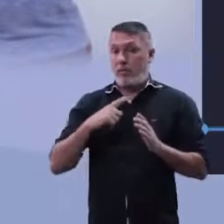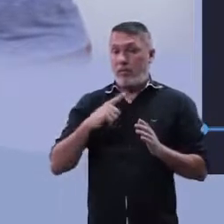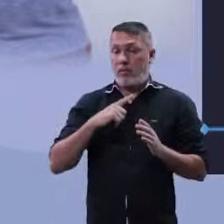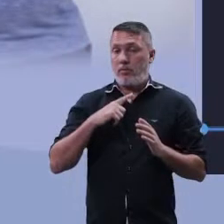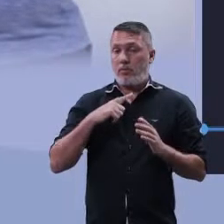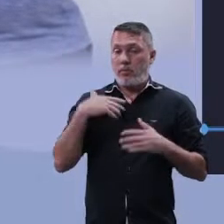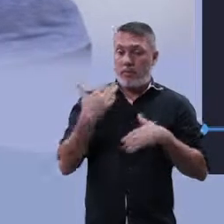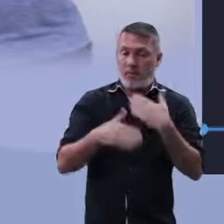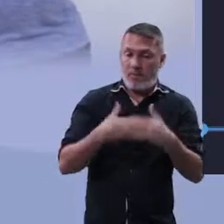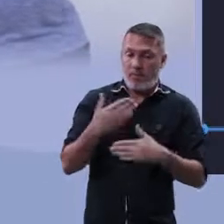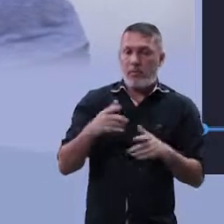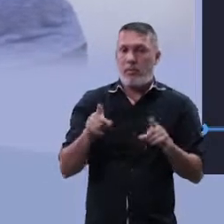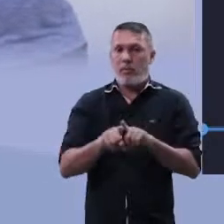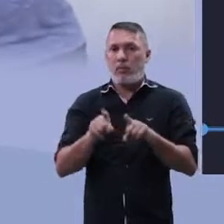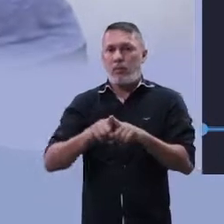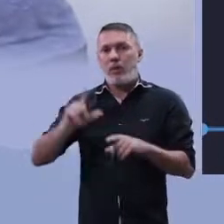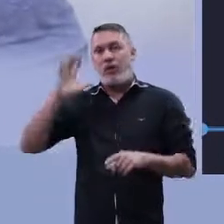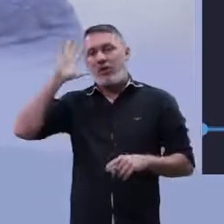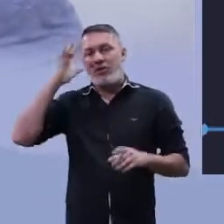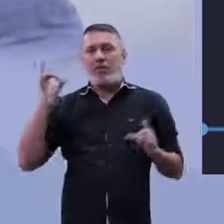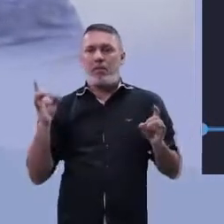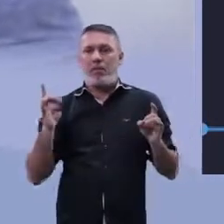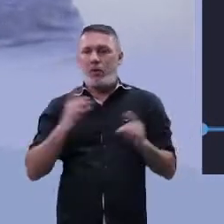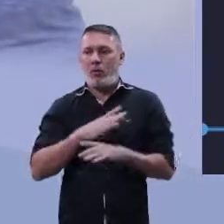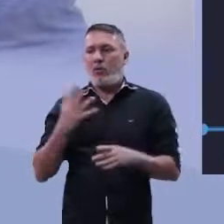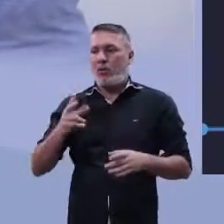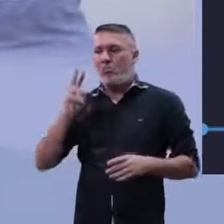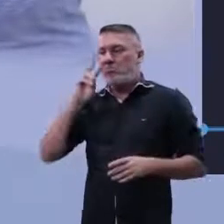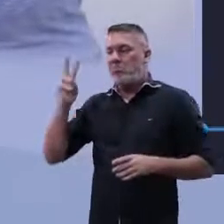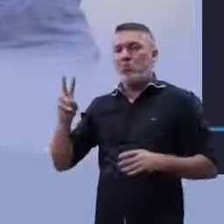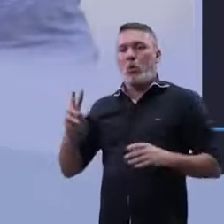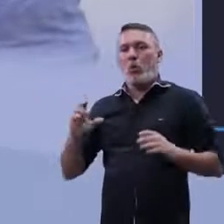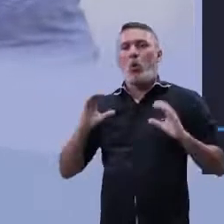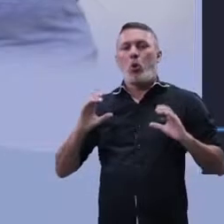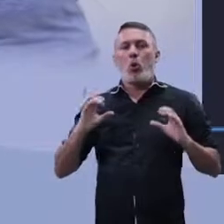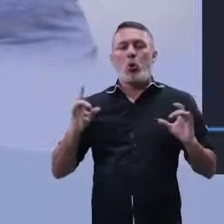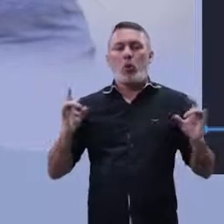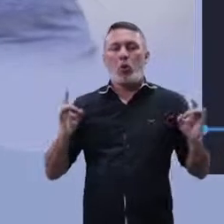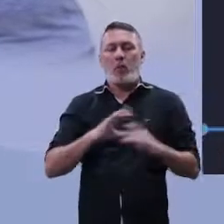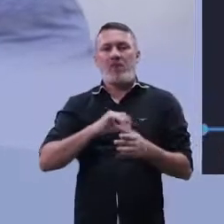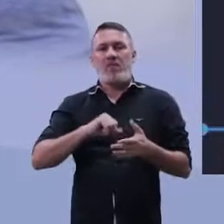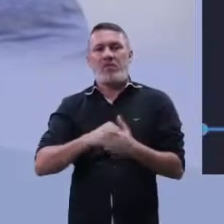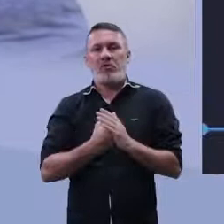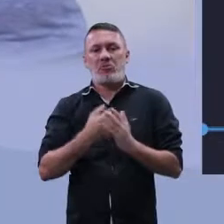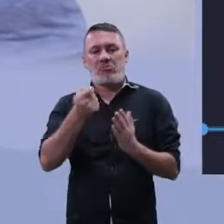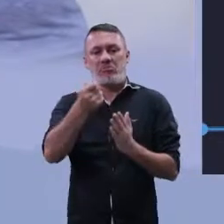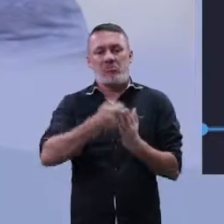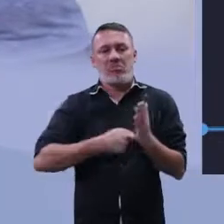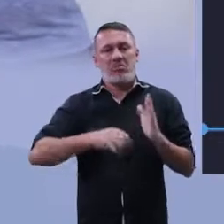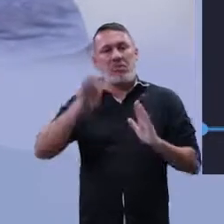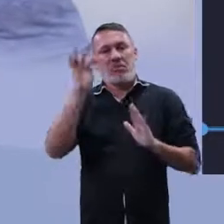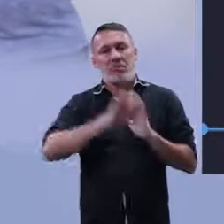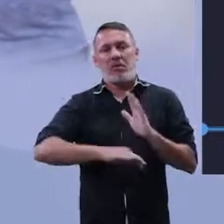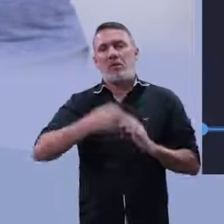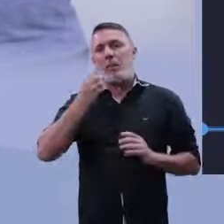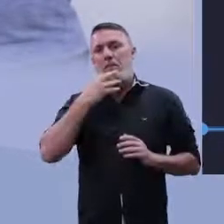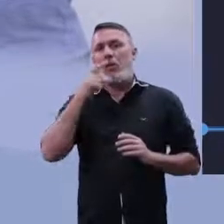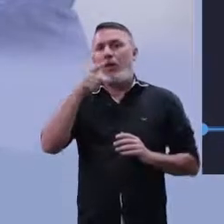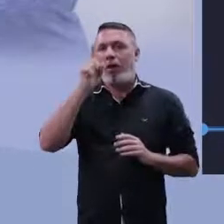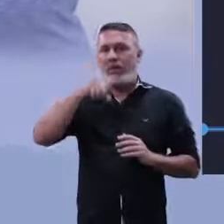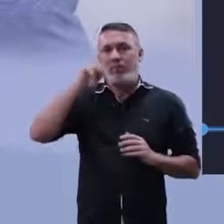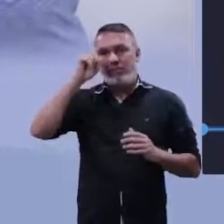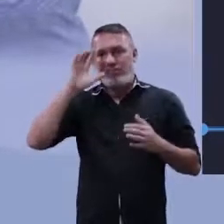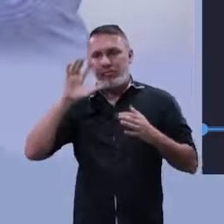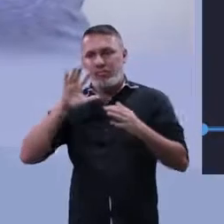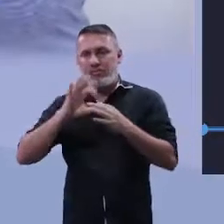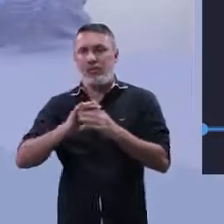no desenvolvimento e está resolvendo na conclusão. Aí ele tem uma redação completa, fechada. Uma redação boa. É isso que você